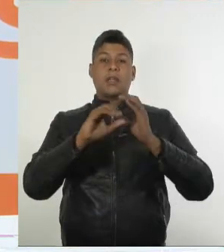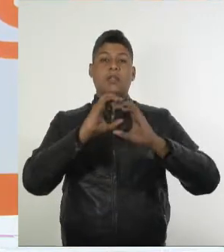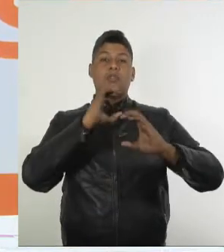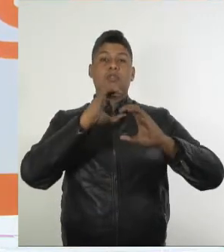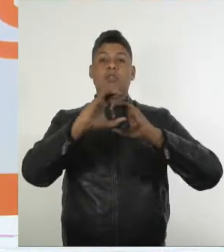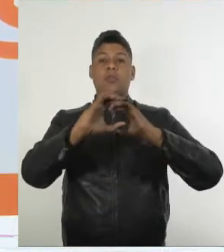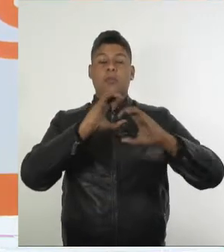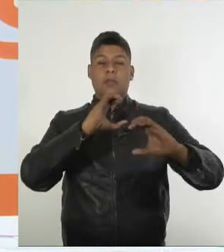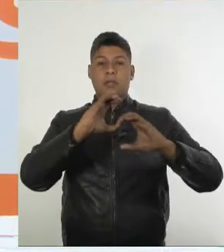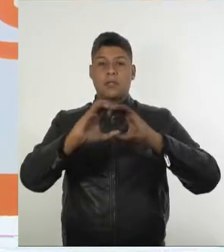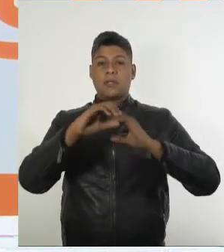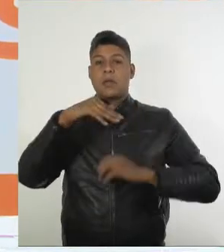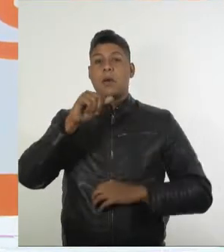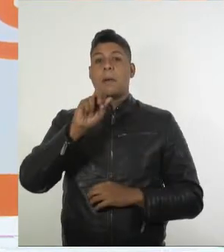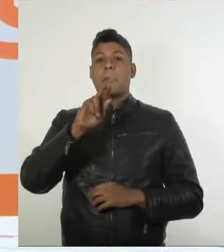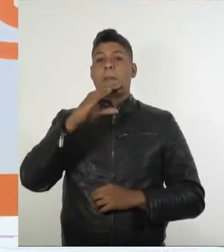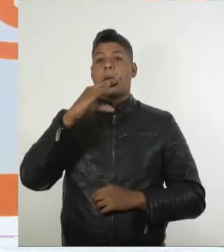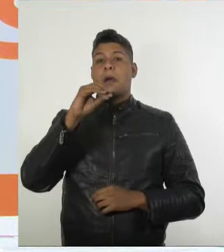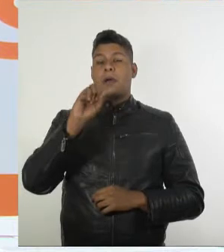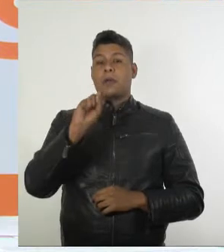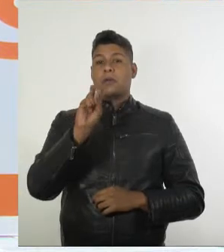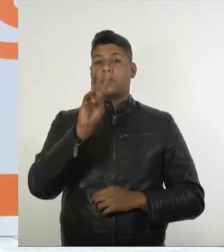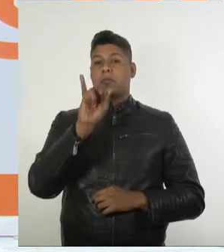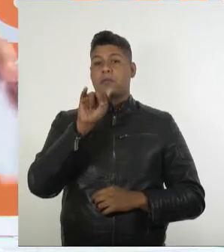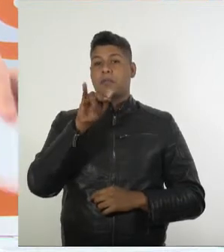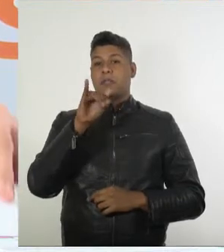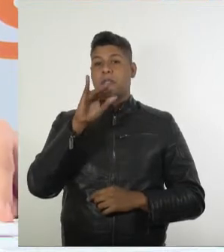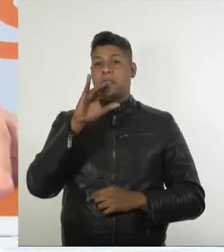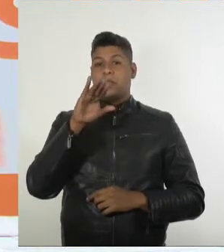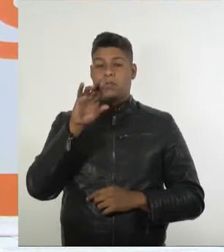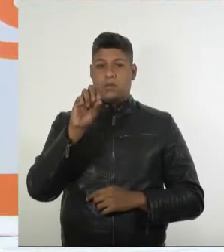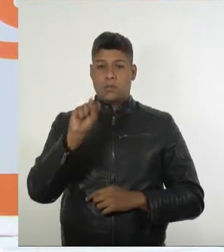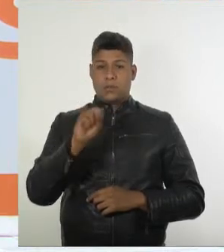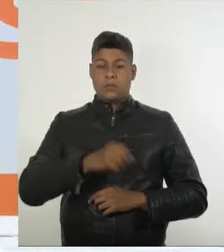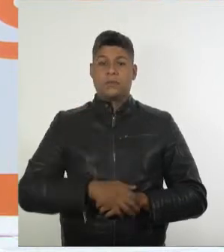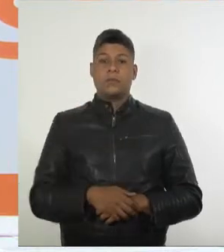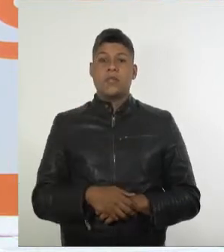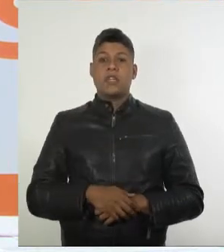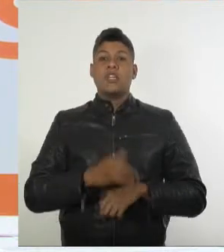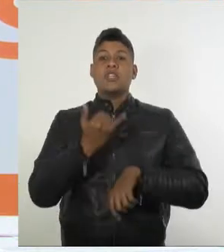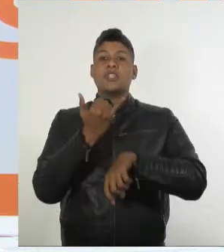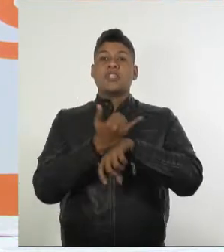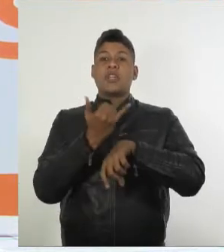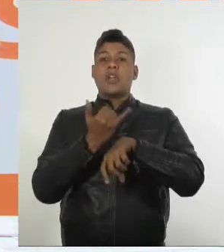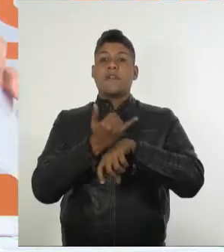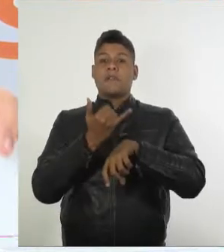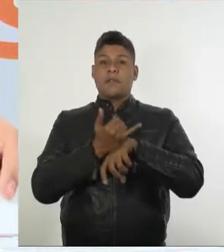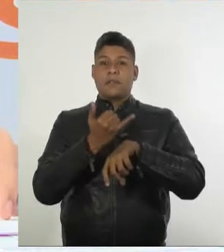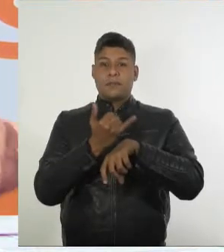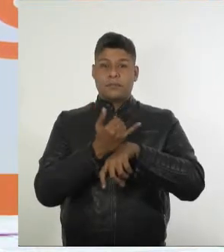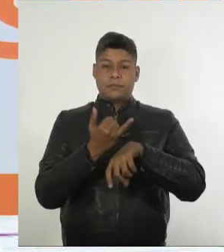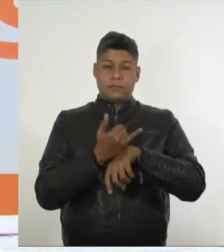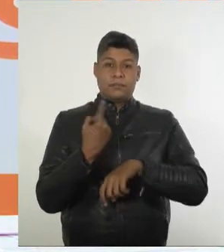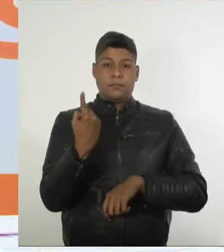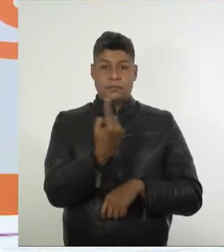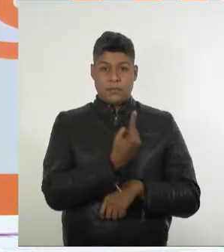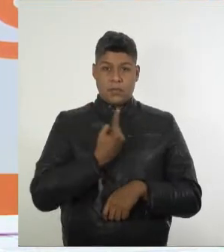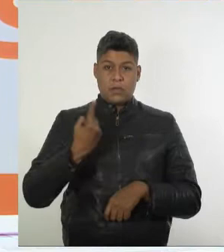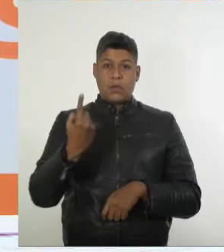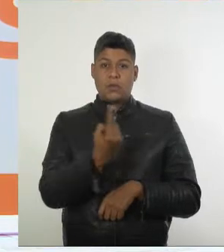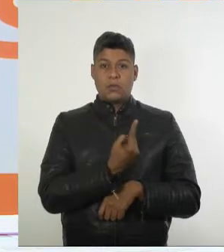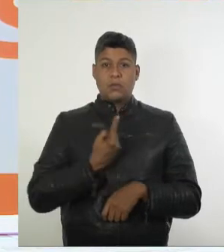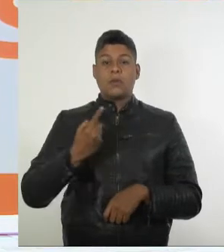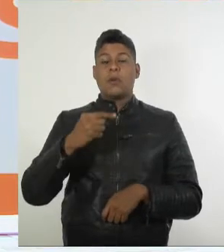Comunicação, Marcos Vinícius Simval, nosso chefe de gabinete, Vitor Sampaio,